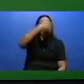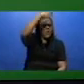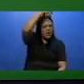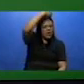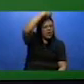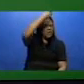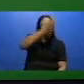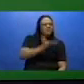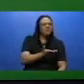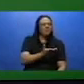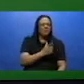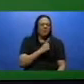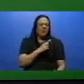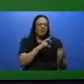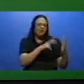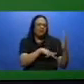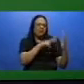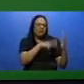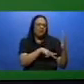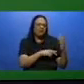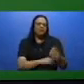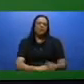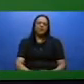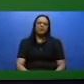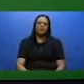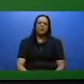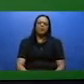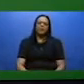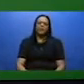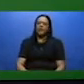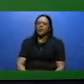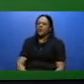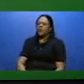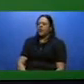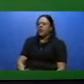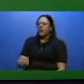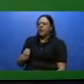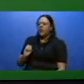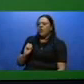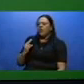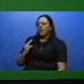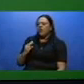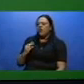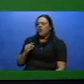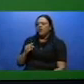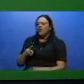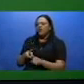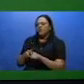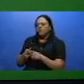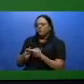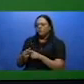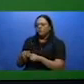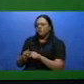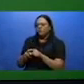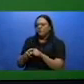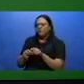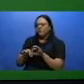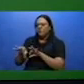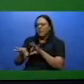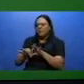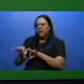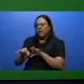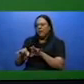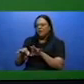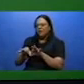isso na leitura? Não, né, professora? O aperfeiçoamento dos instrumentos de trabalho? Sim, que